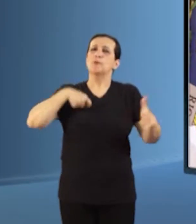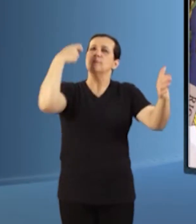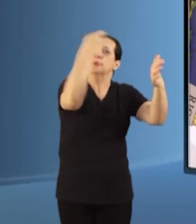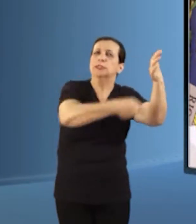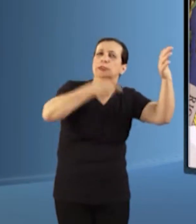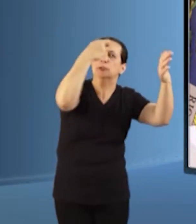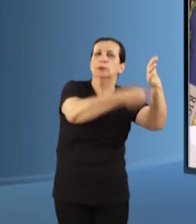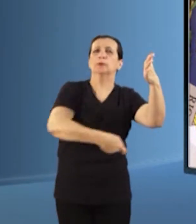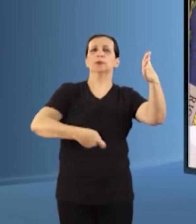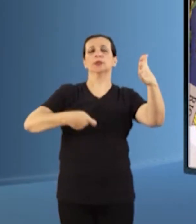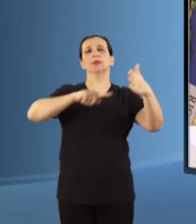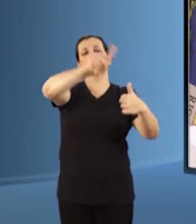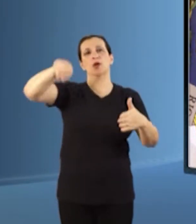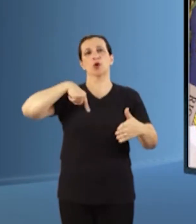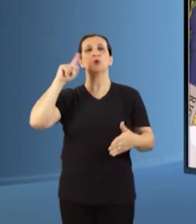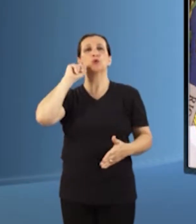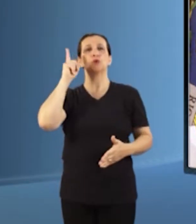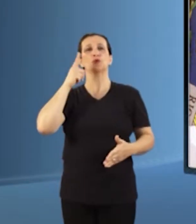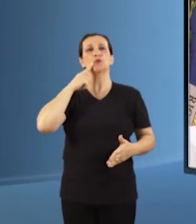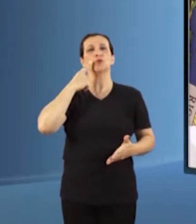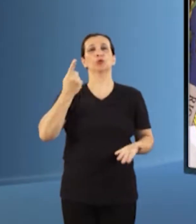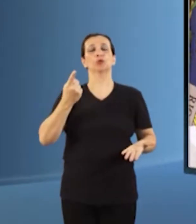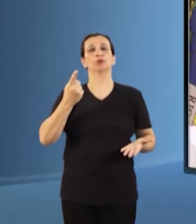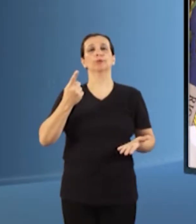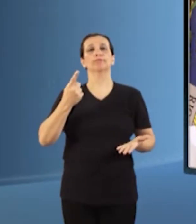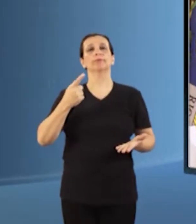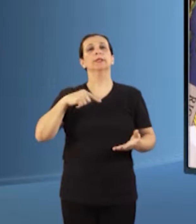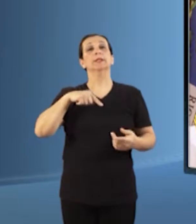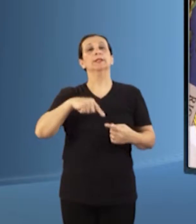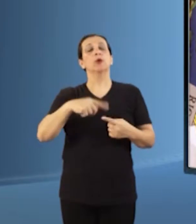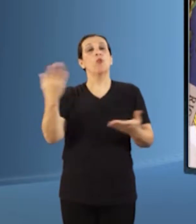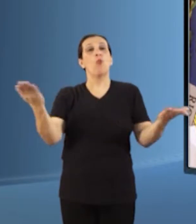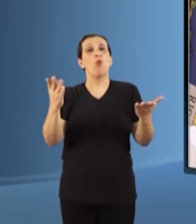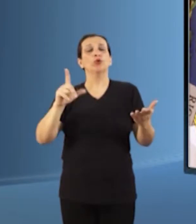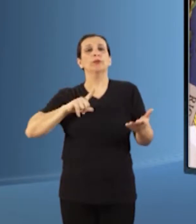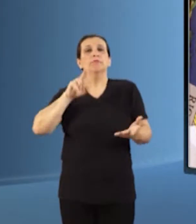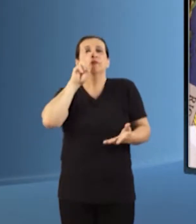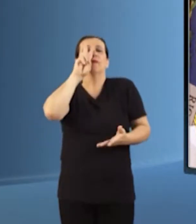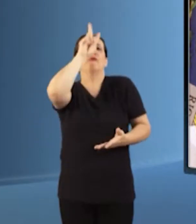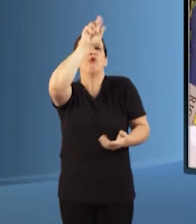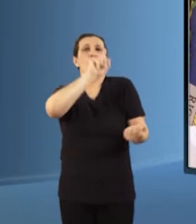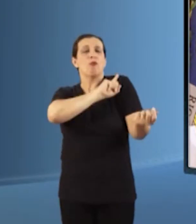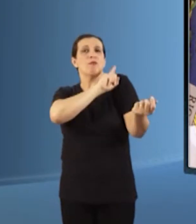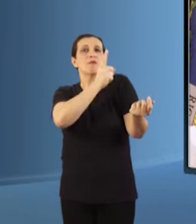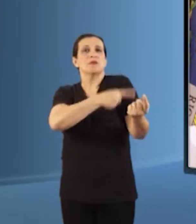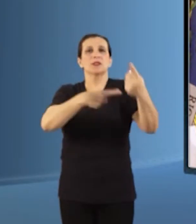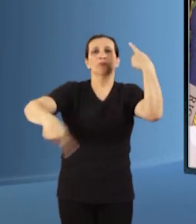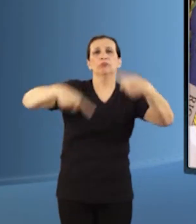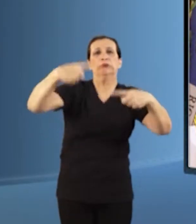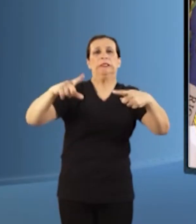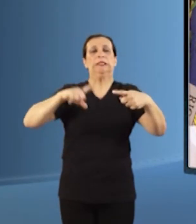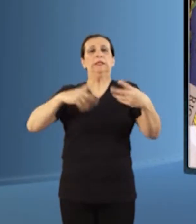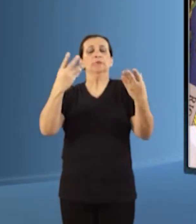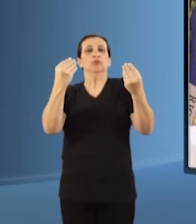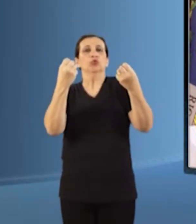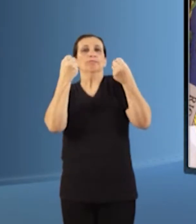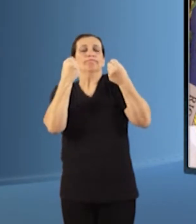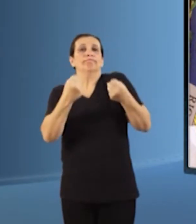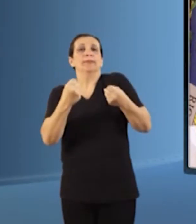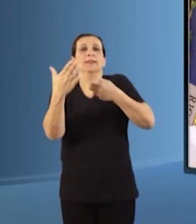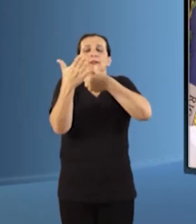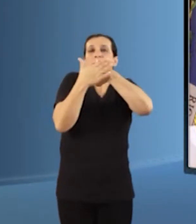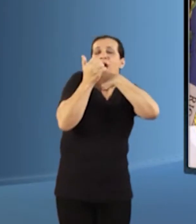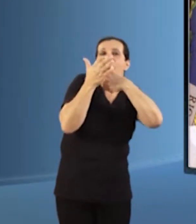luta política enorme dos surdos. Então ela vem com muita força política, com muita carga existencial, com muita